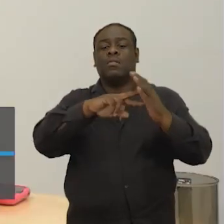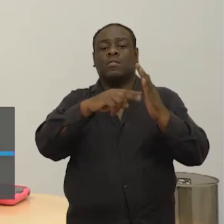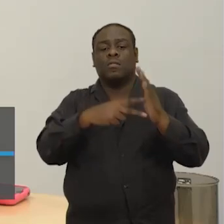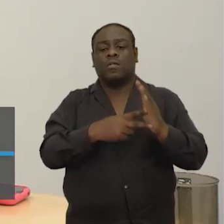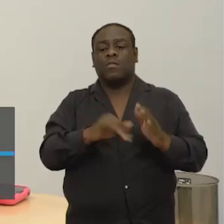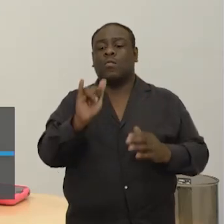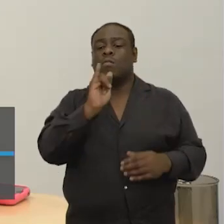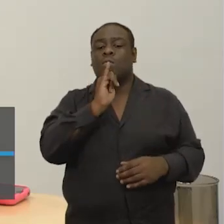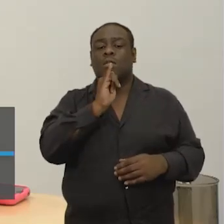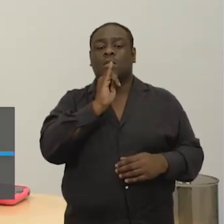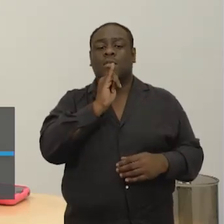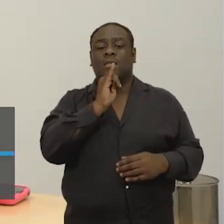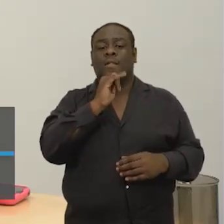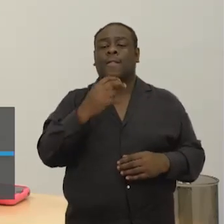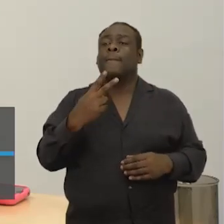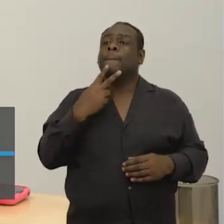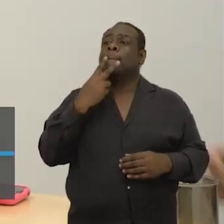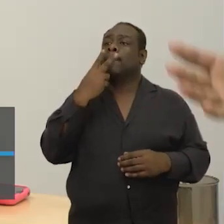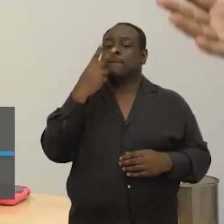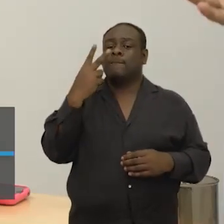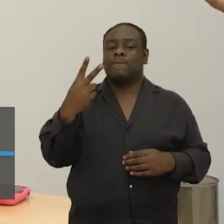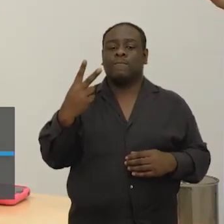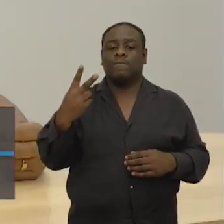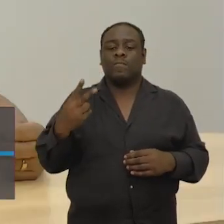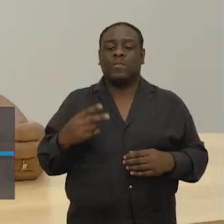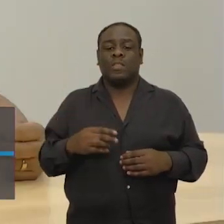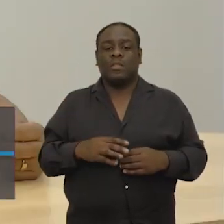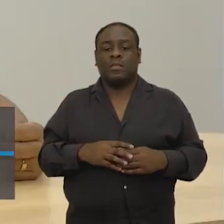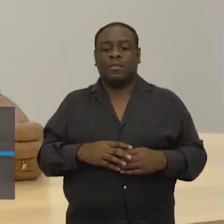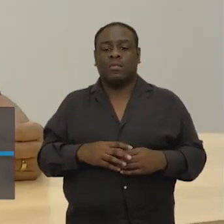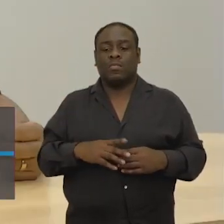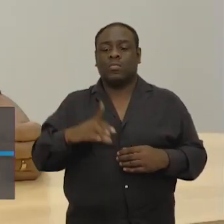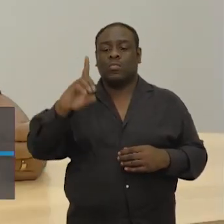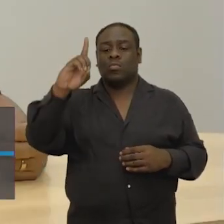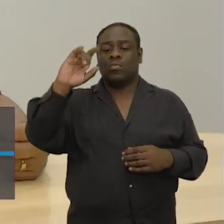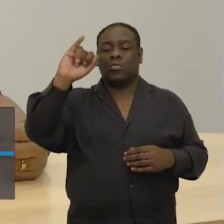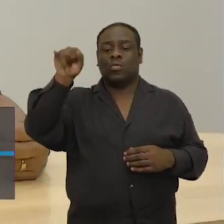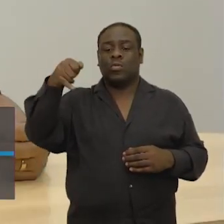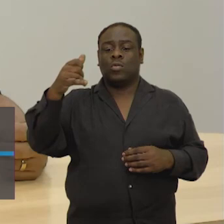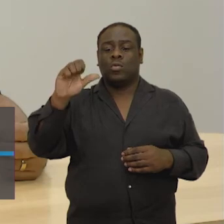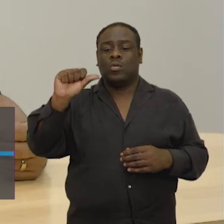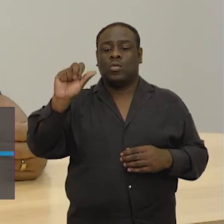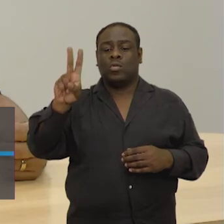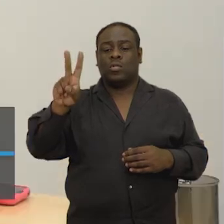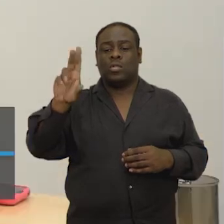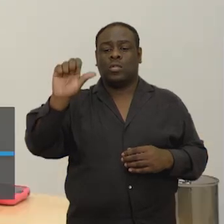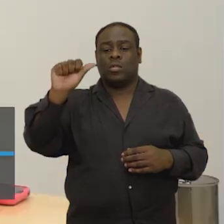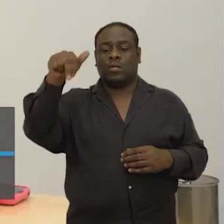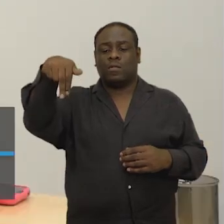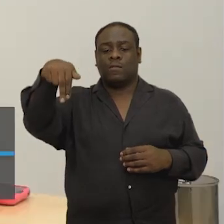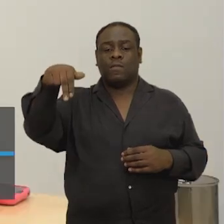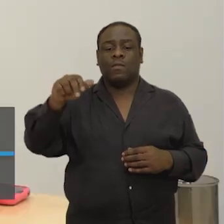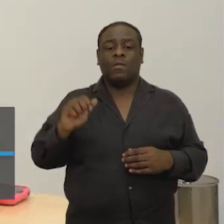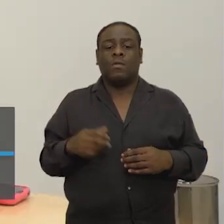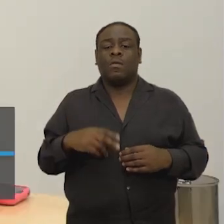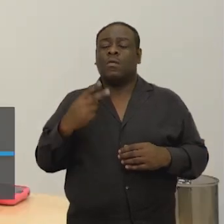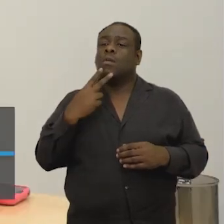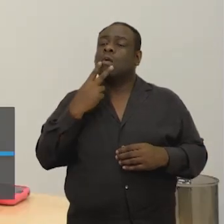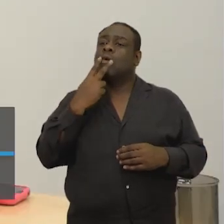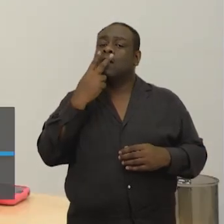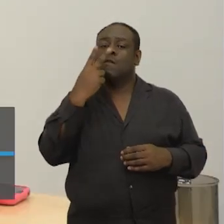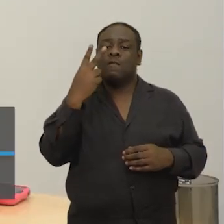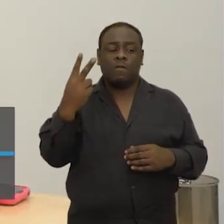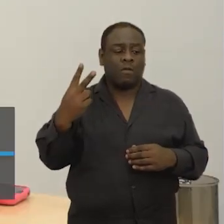exemplo aqui, ó. Voz do Djavan, do cantor Djavan, com certeza. aveludada. Nossa, com certeza. Aí colocaram assim, a